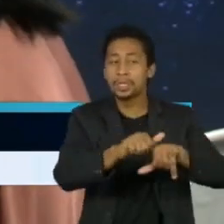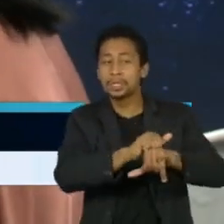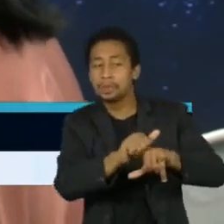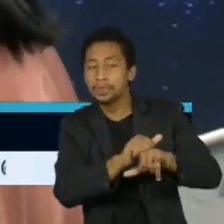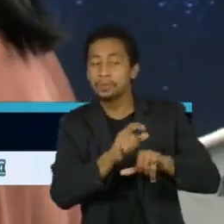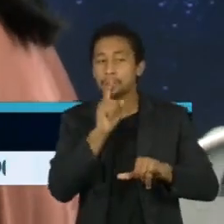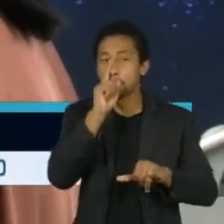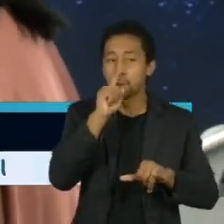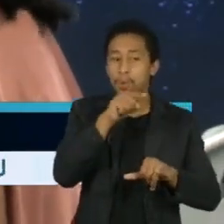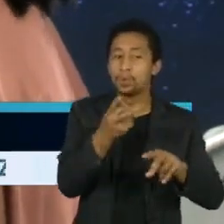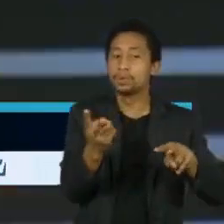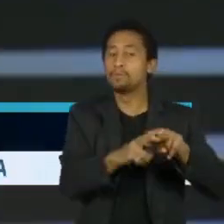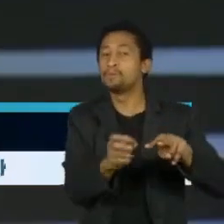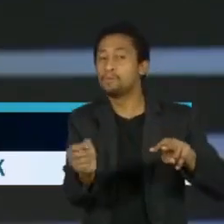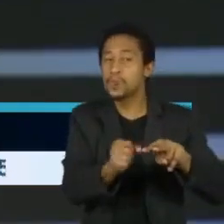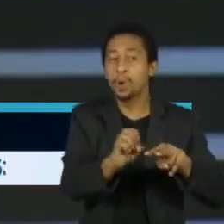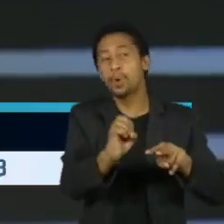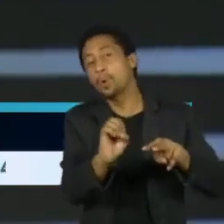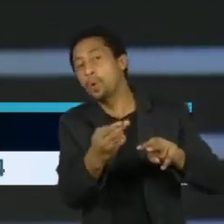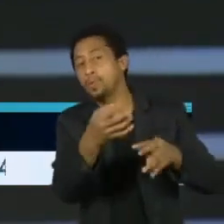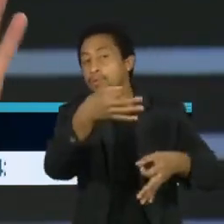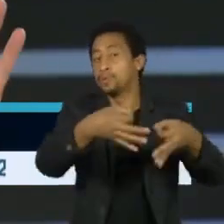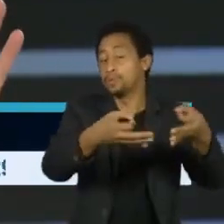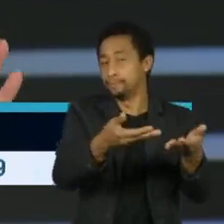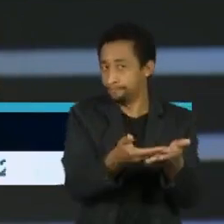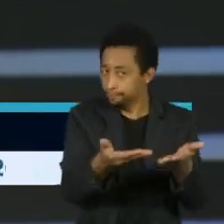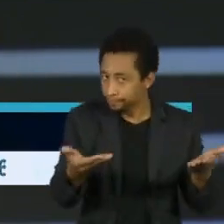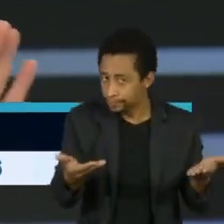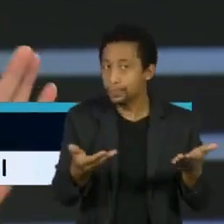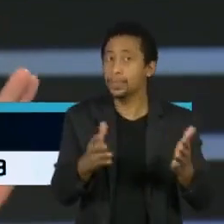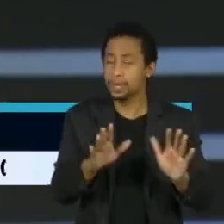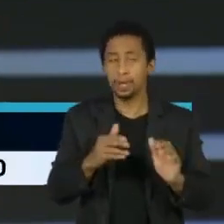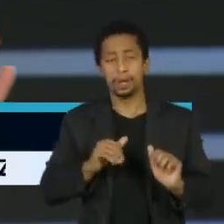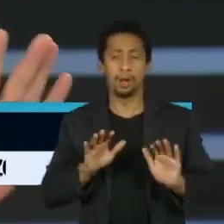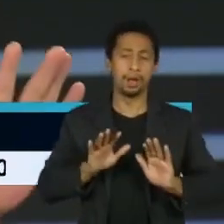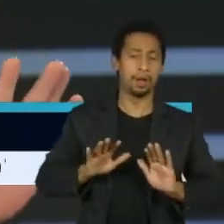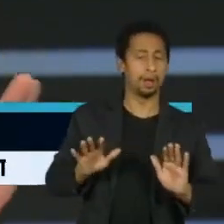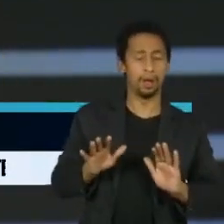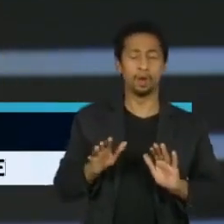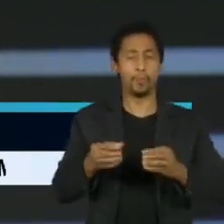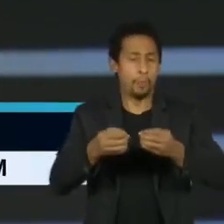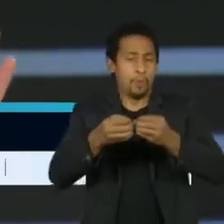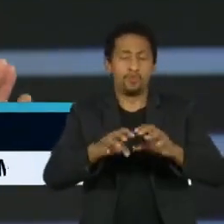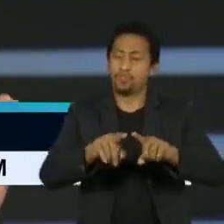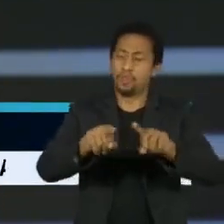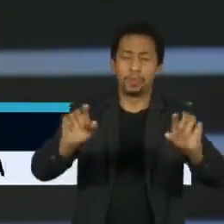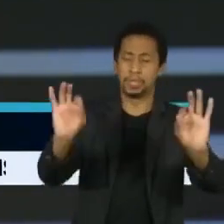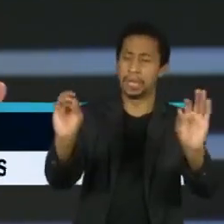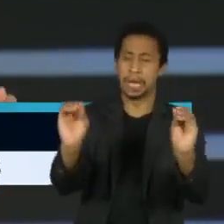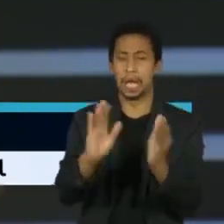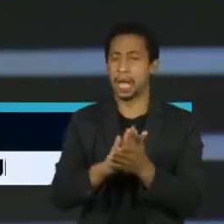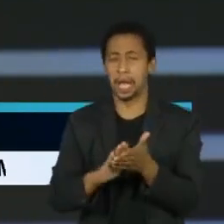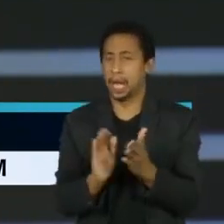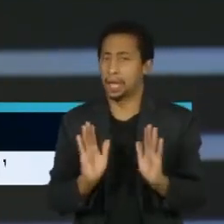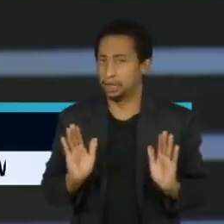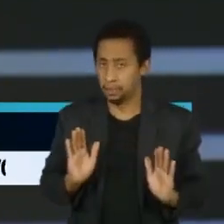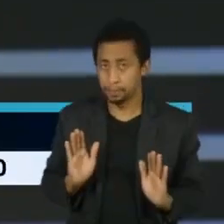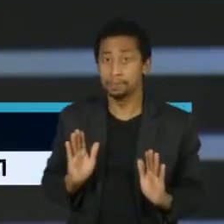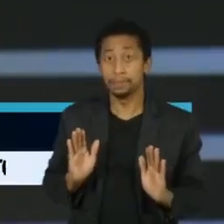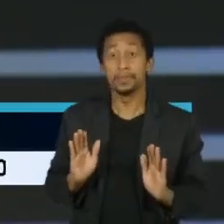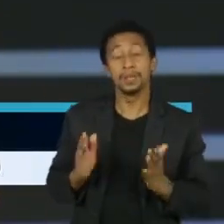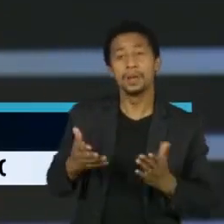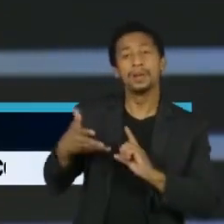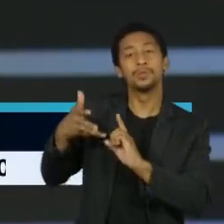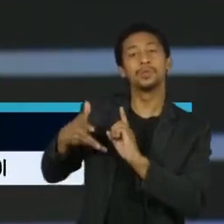vão potencialmente passar pelas mãos dele, né? Ele estava lá dizendo, não vou prejudicar vocês, vou ser um garantista e tudo. Então,